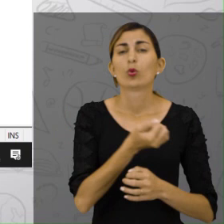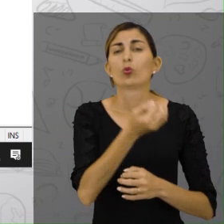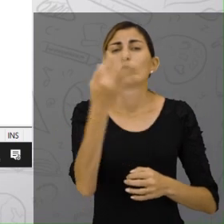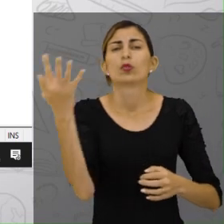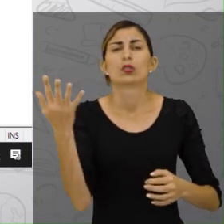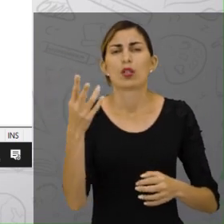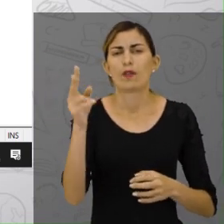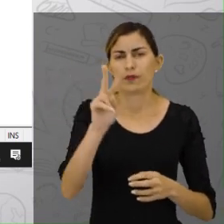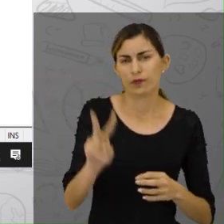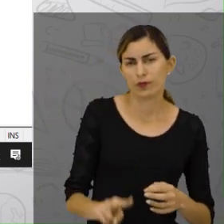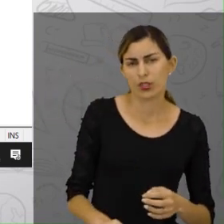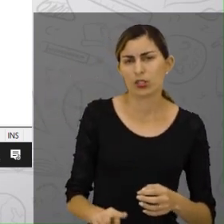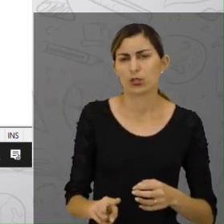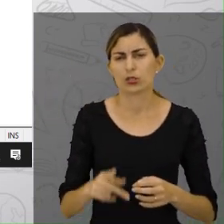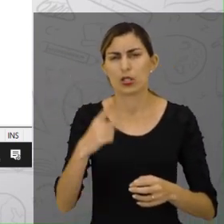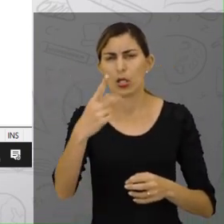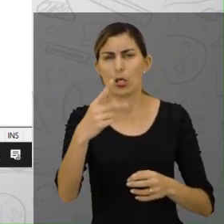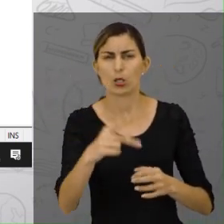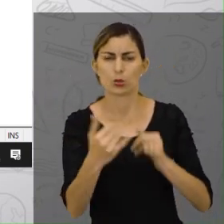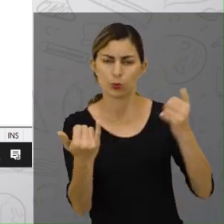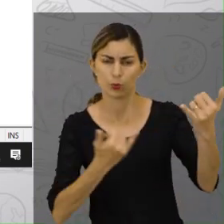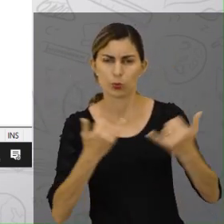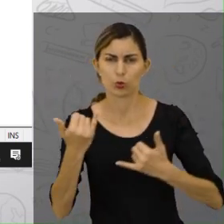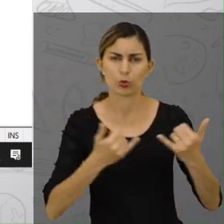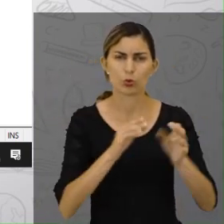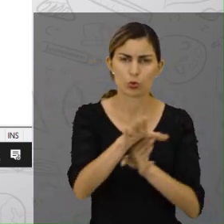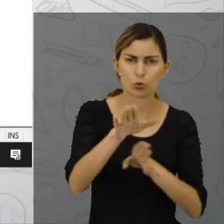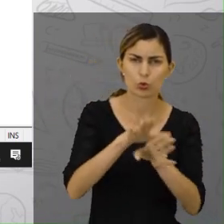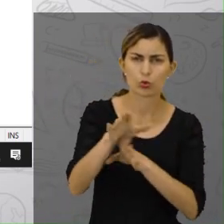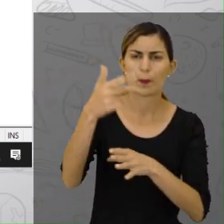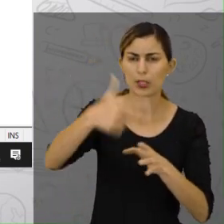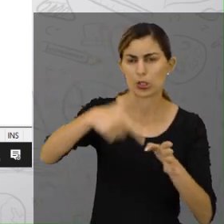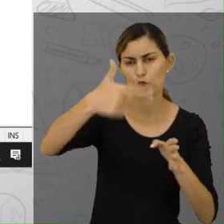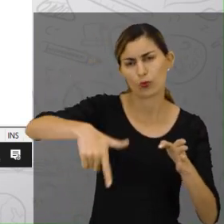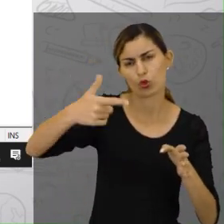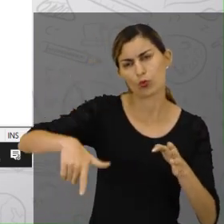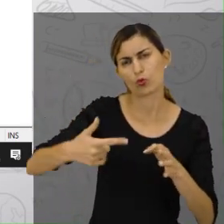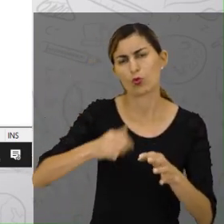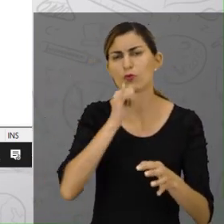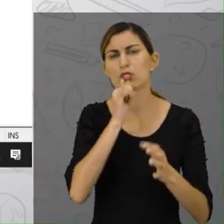a quantidade de vezes que aquela instrução deve ser repetida.